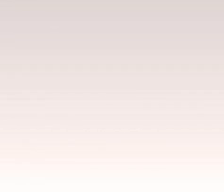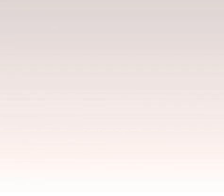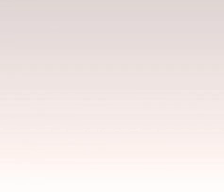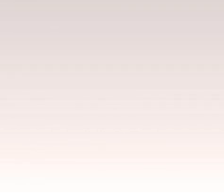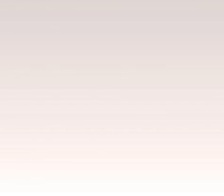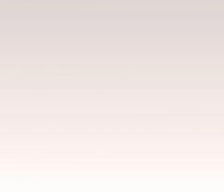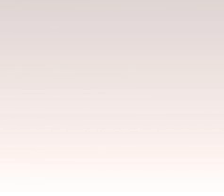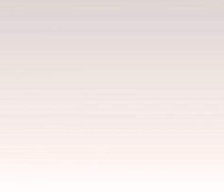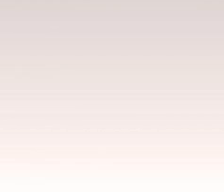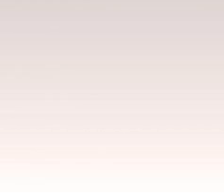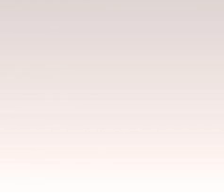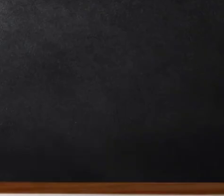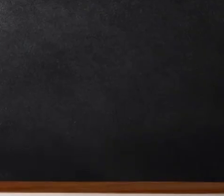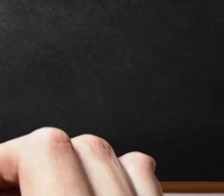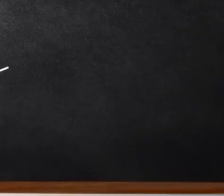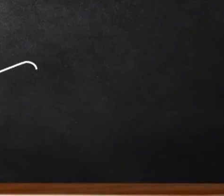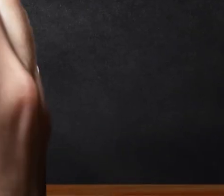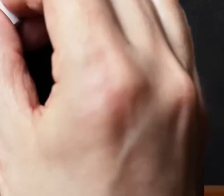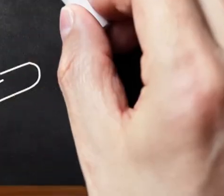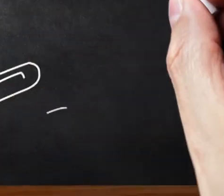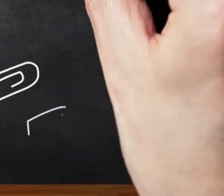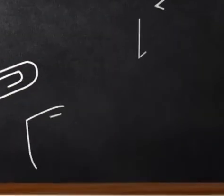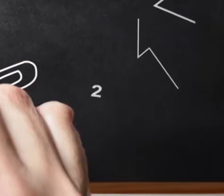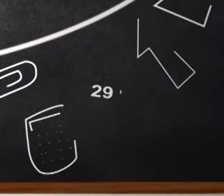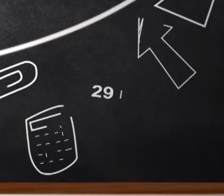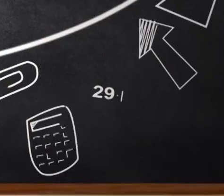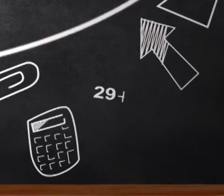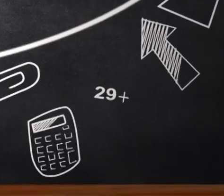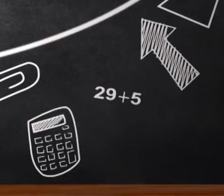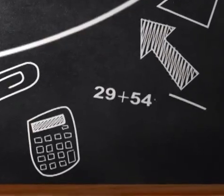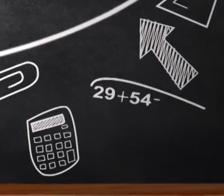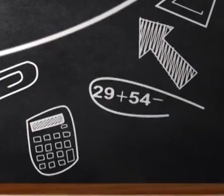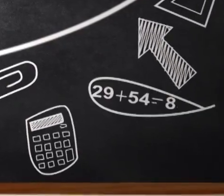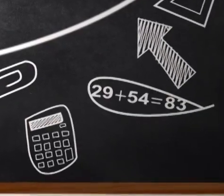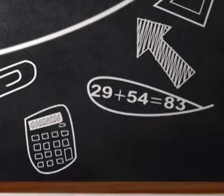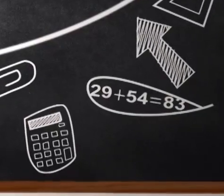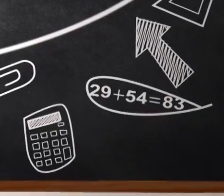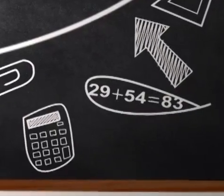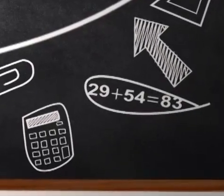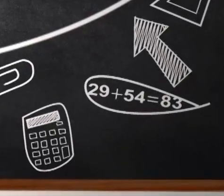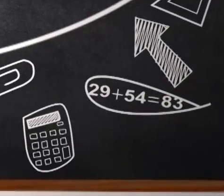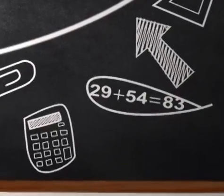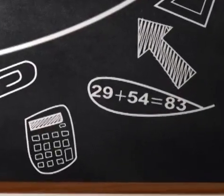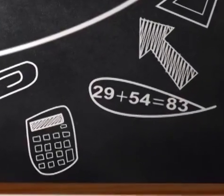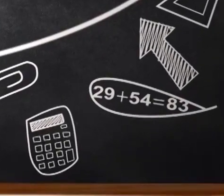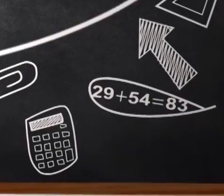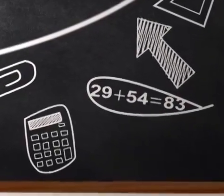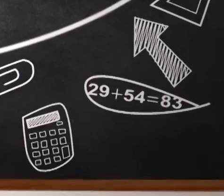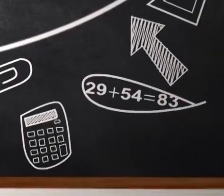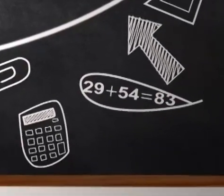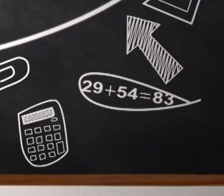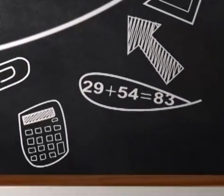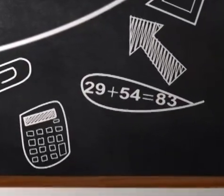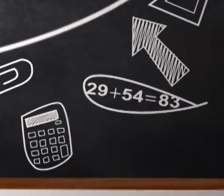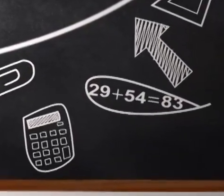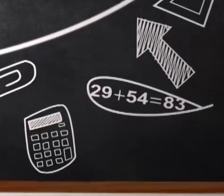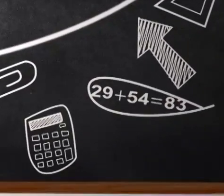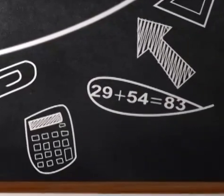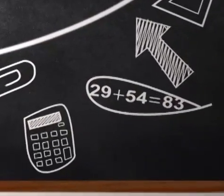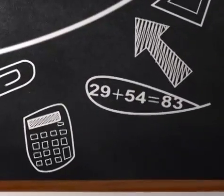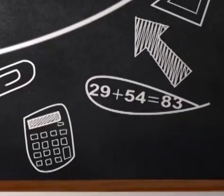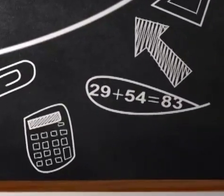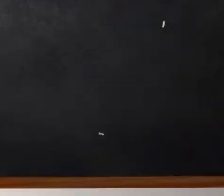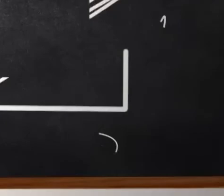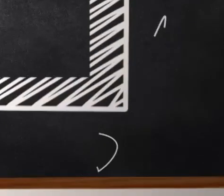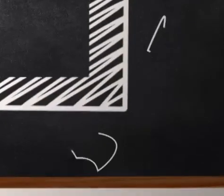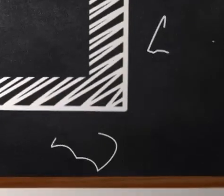ver lá que quando aqui entorta para a esquerda, ou então se você tiver anotado aqui, né, quando esse raiozinho entorta para a esquerda, a velocidade diminui, porque esse meio